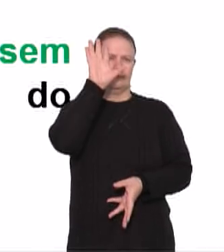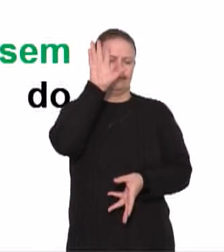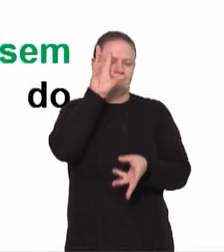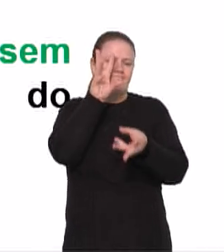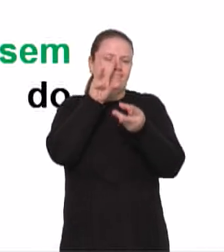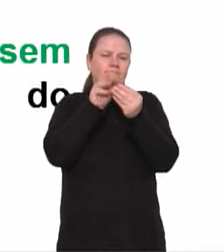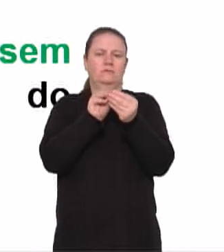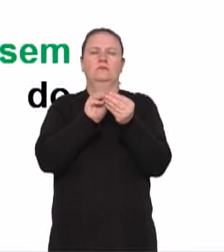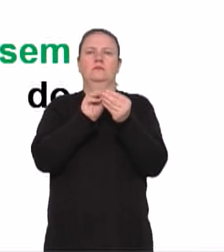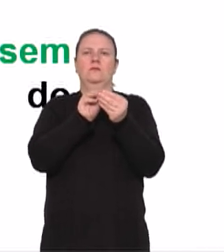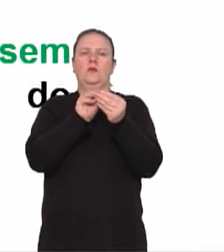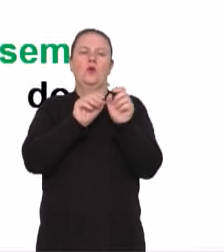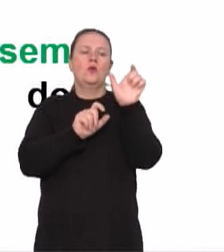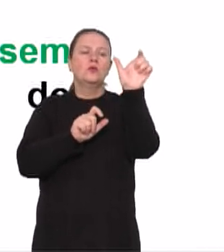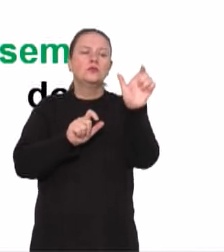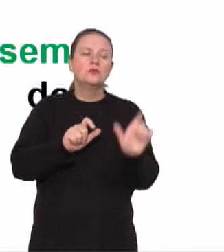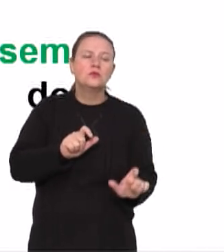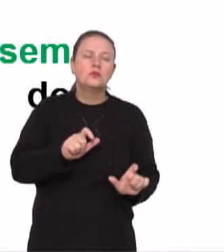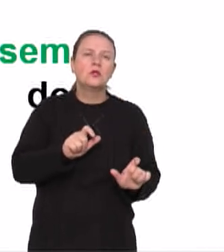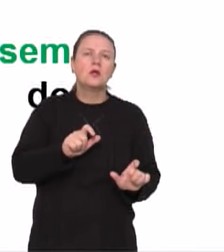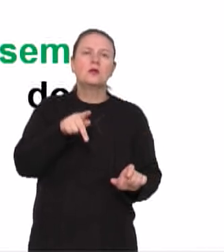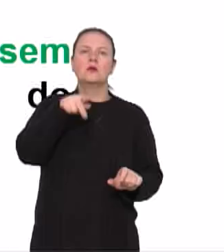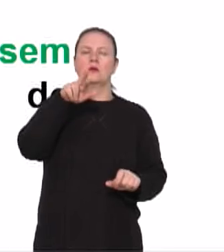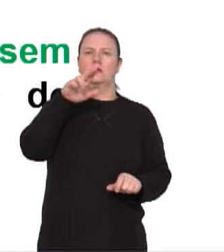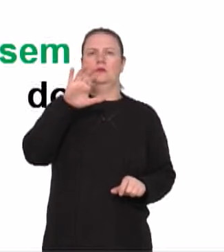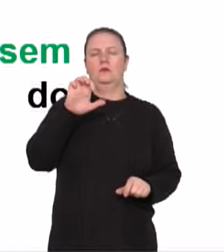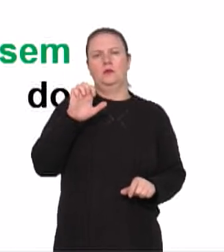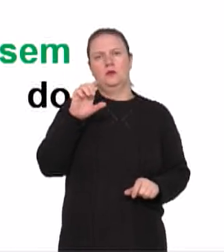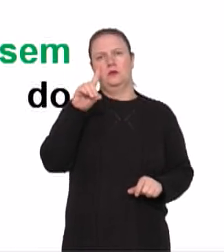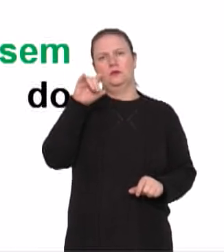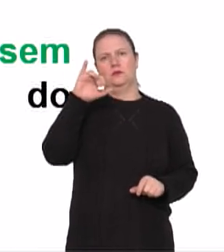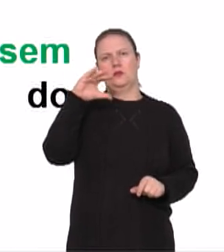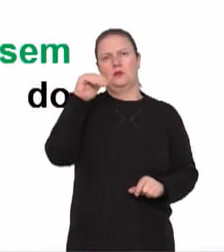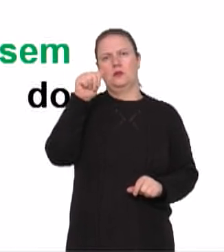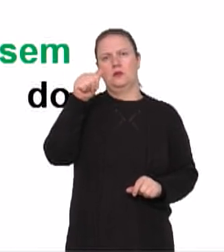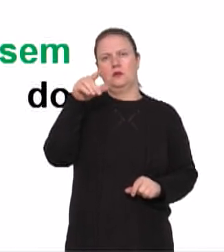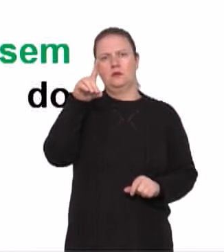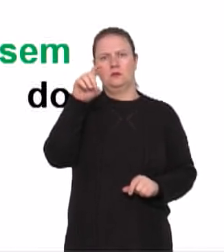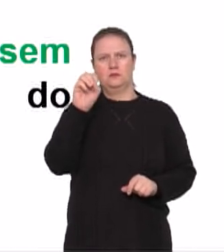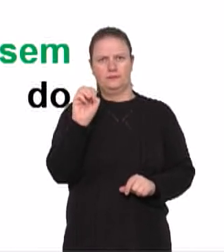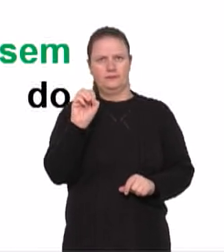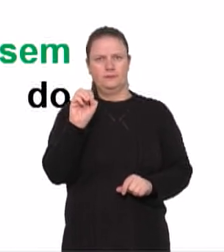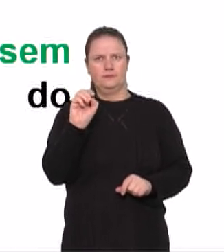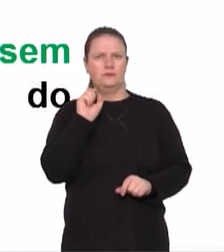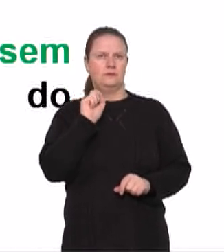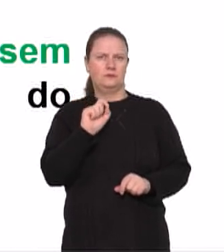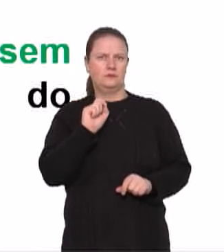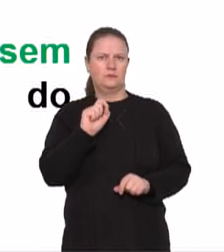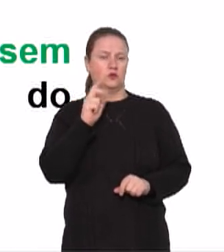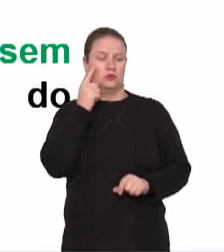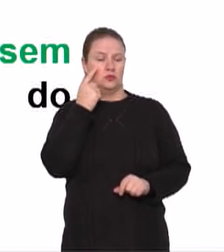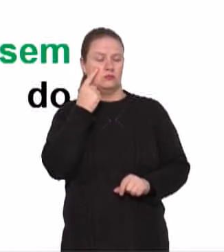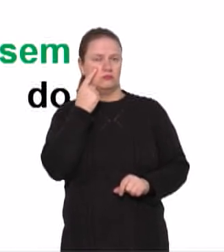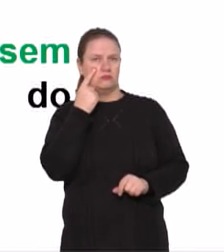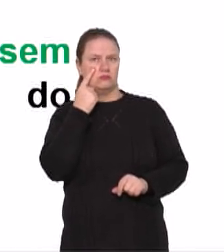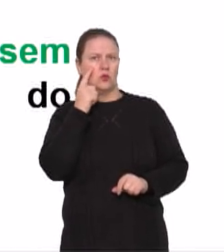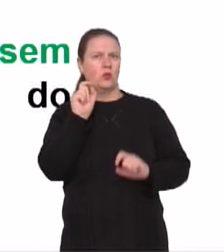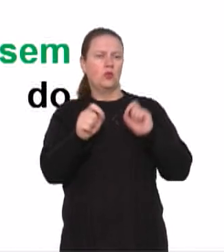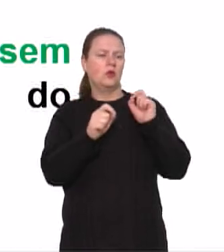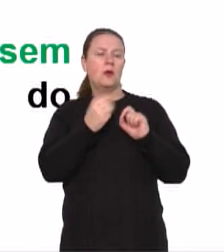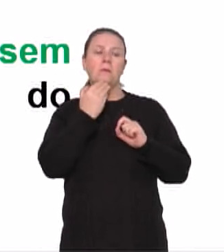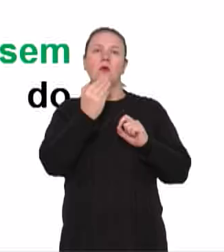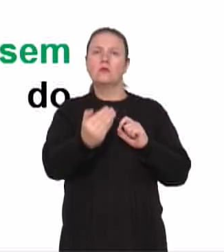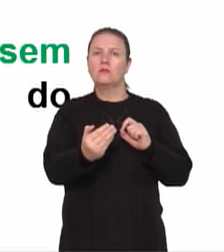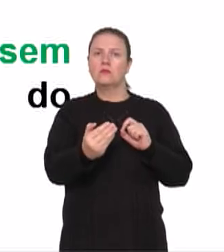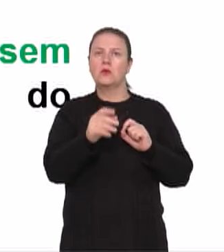Resumidamente agora, qual o sujeito e qual o predicado desse enunciado? O sujeito, a gente já viu, é só conversar com o verbo, quem solicitou